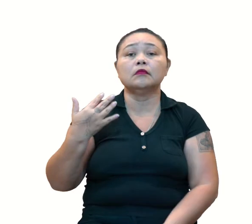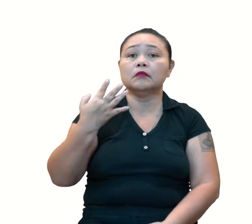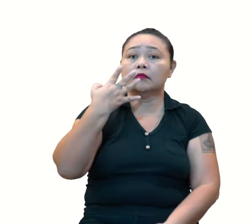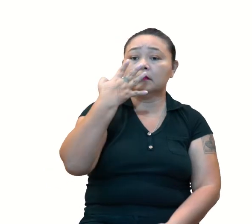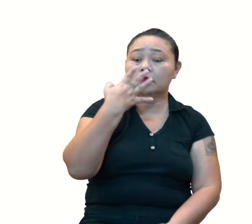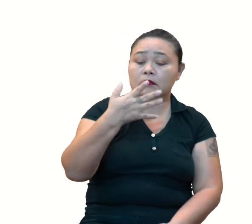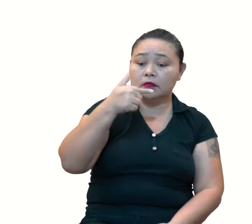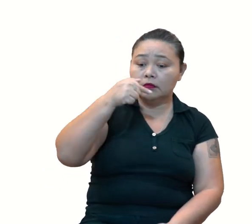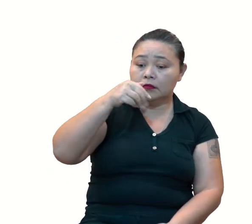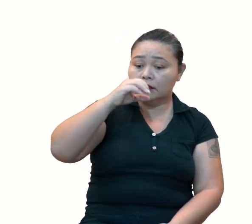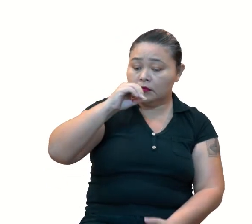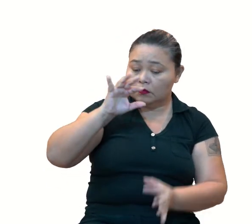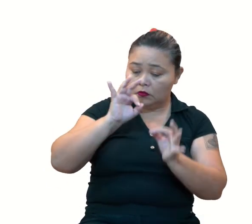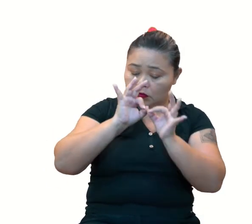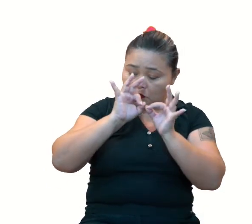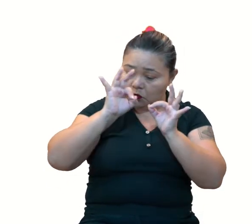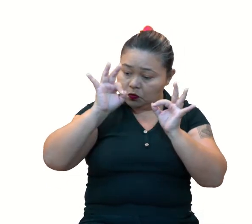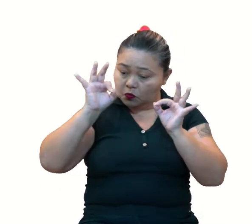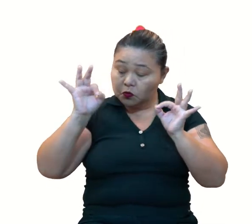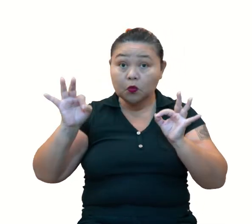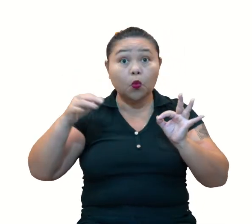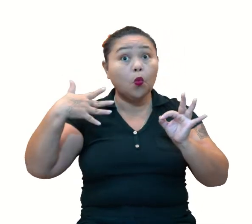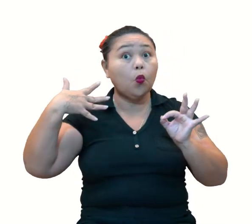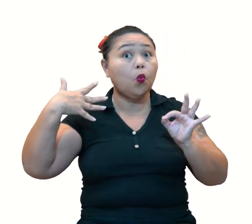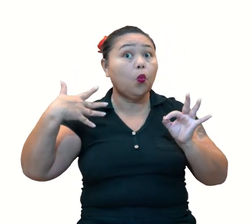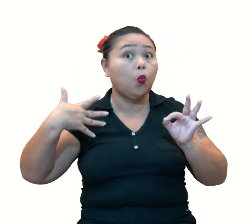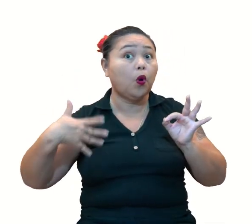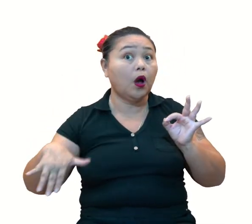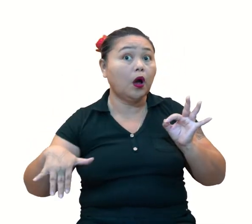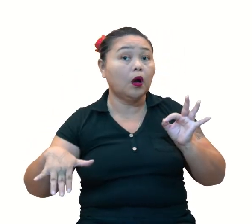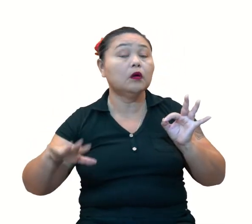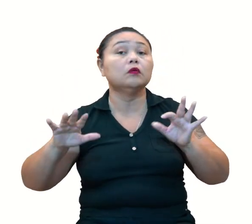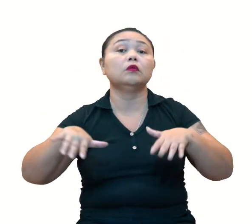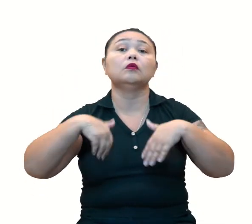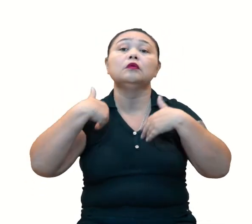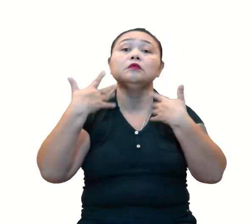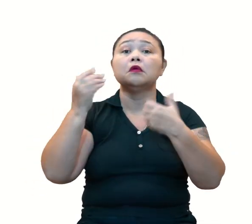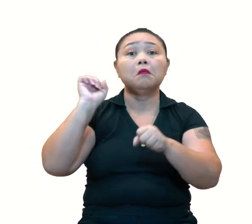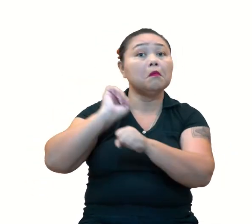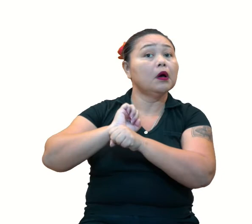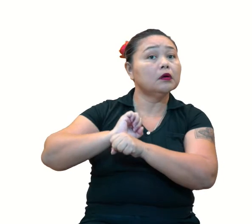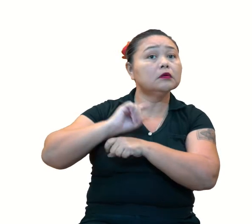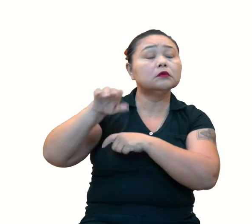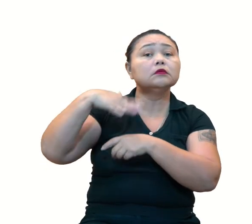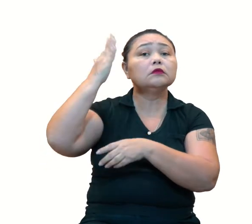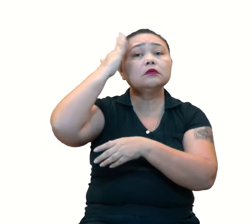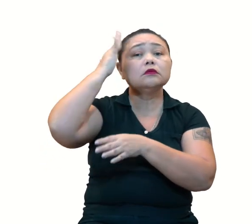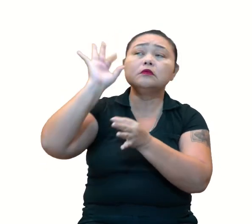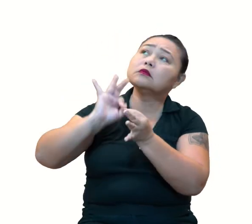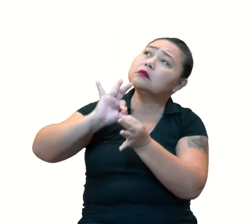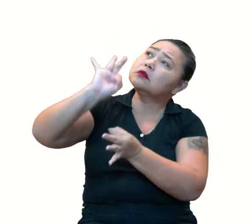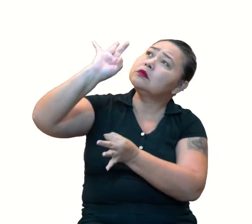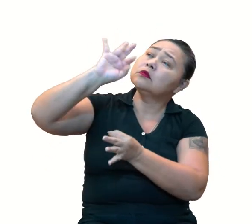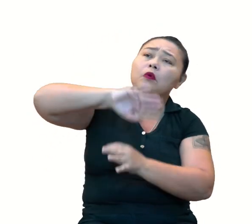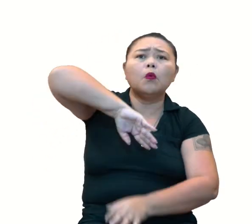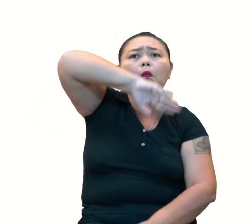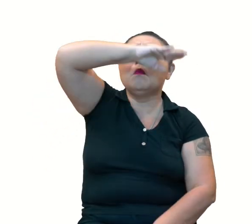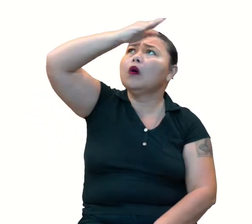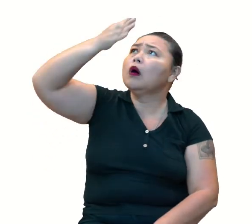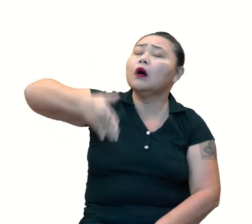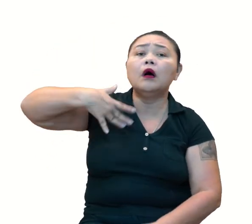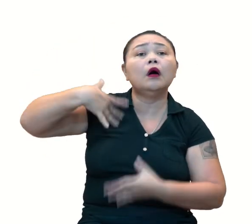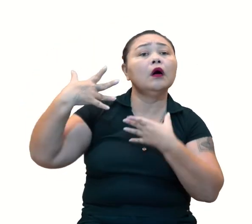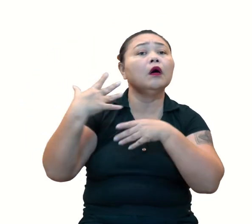470 metros. 470 metros. Claro que não parou aí, né? Eu quero saber a altura total da montanha. Eu tenho que somar